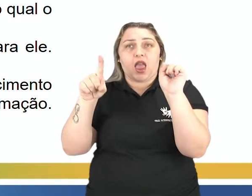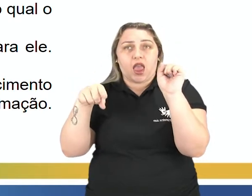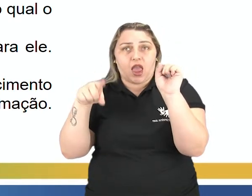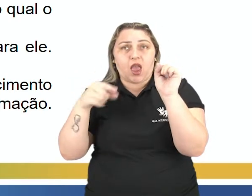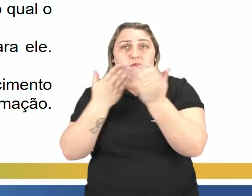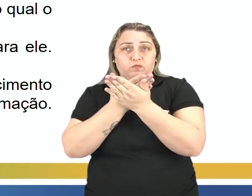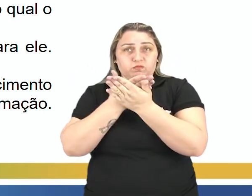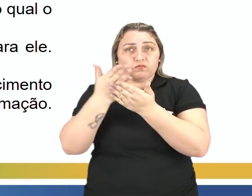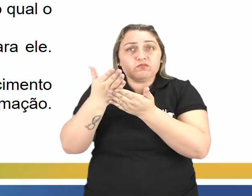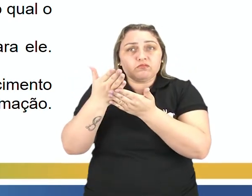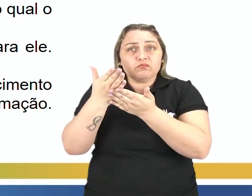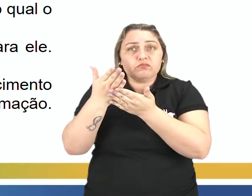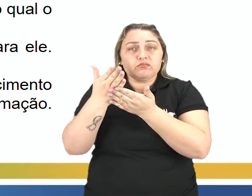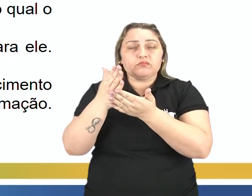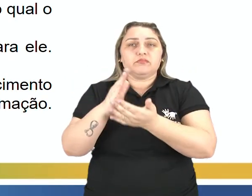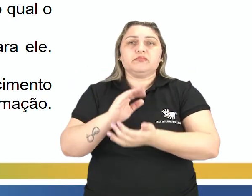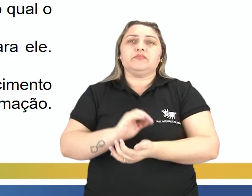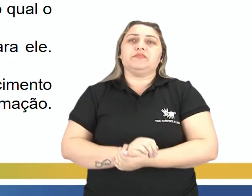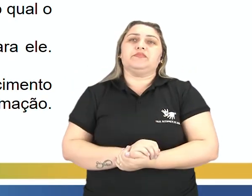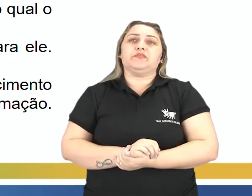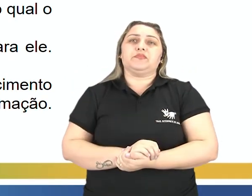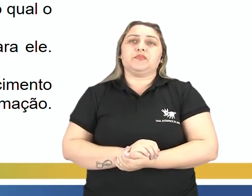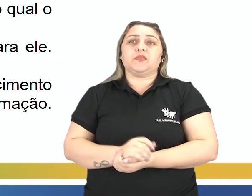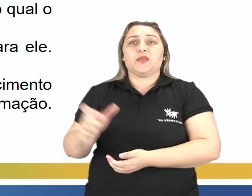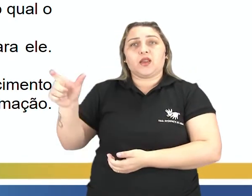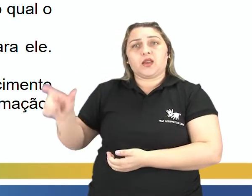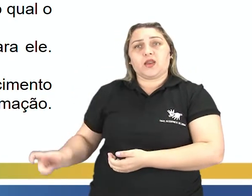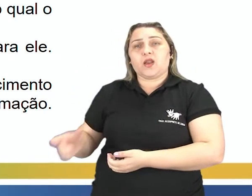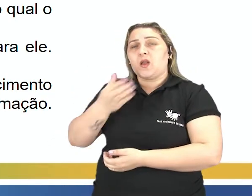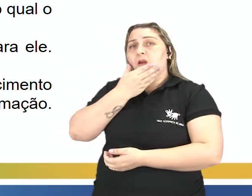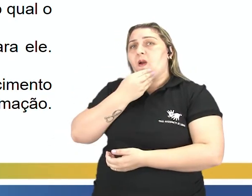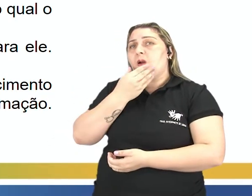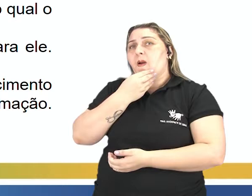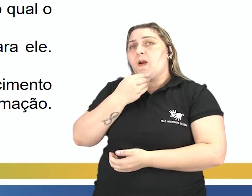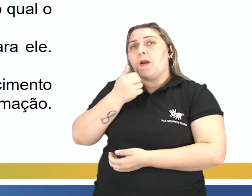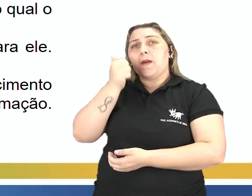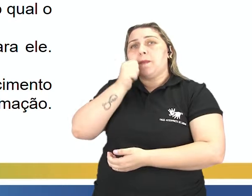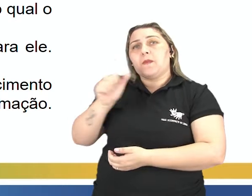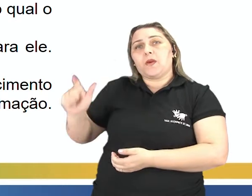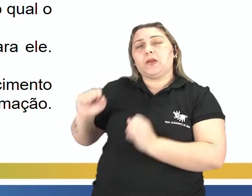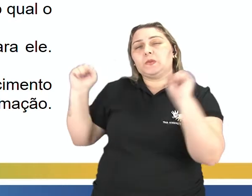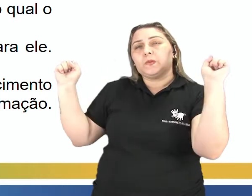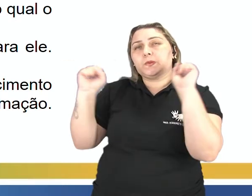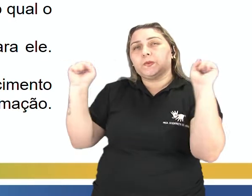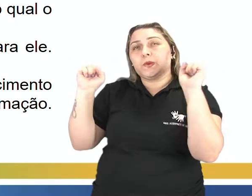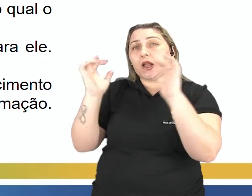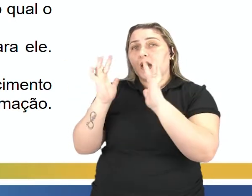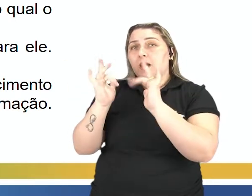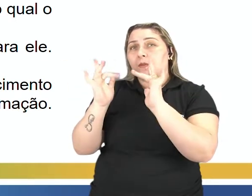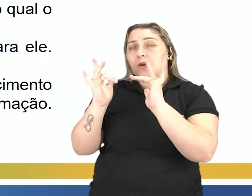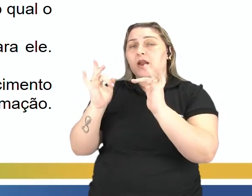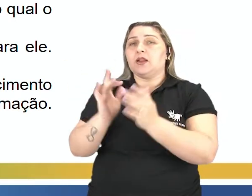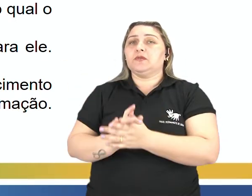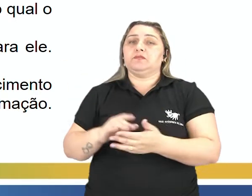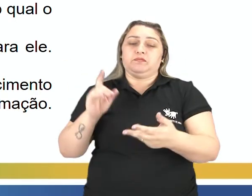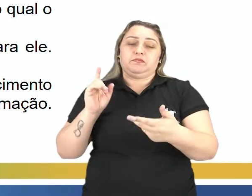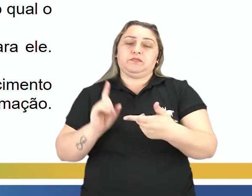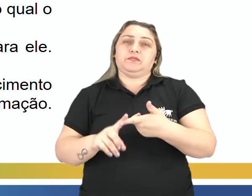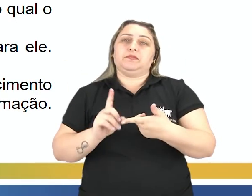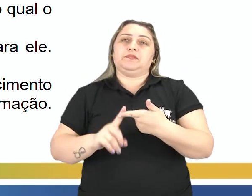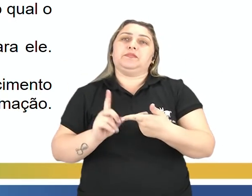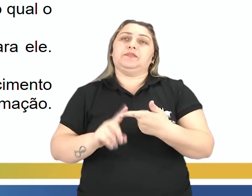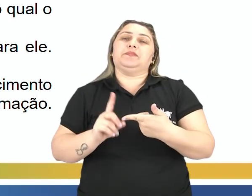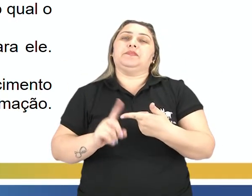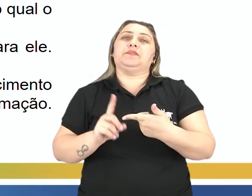sua namorada estão apaixonados. Essa é uma situação inicial, tá? O rapaz e sua namorada